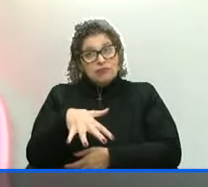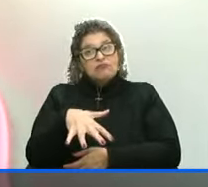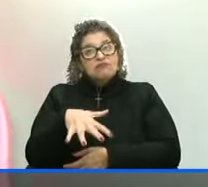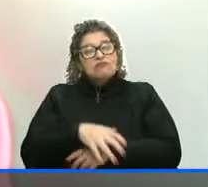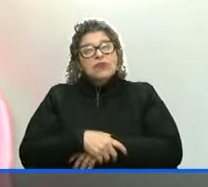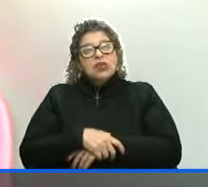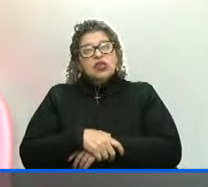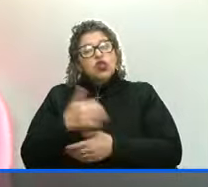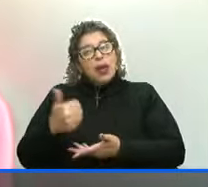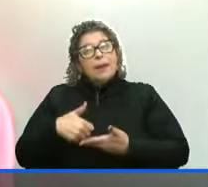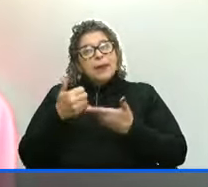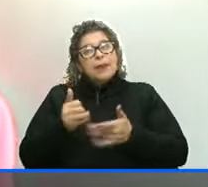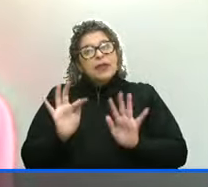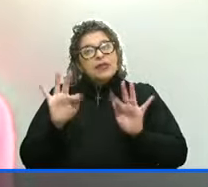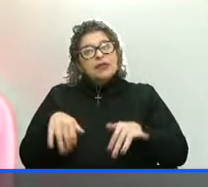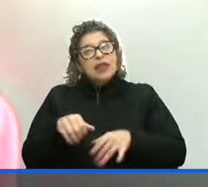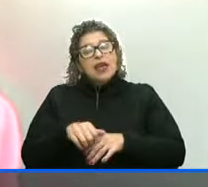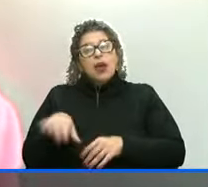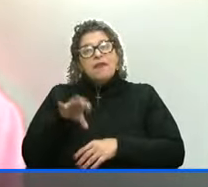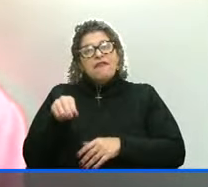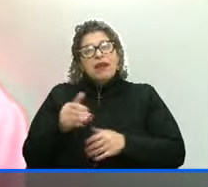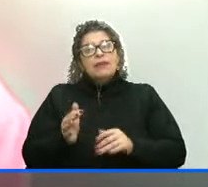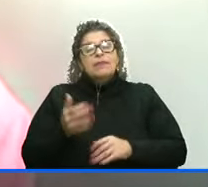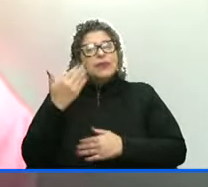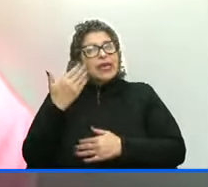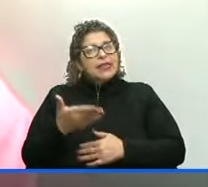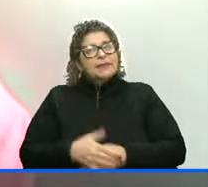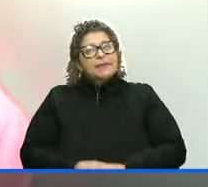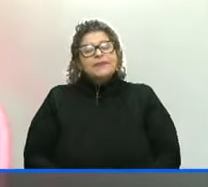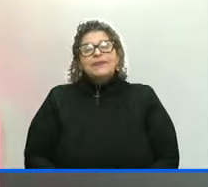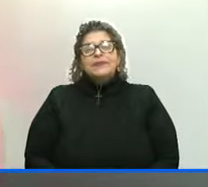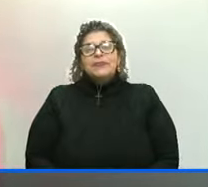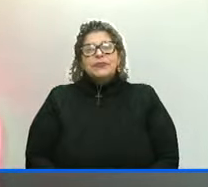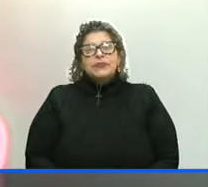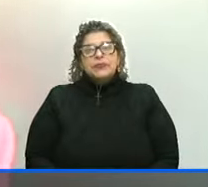para colaborar, encerro a minha fala. Obrigada.